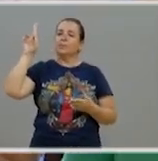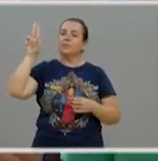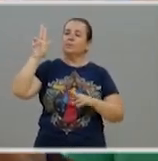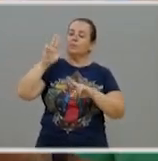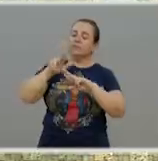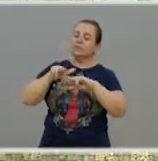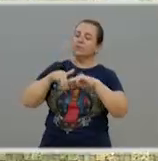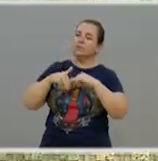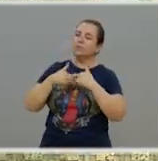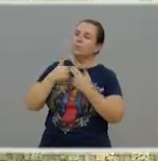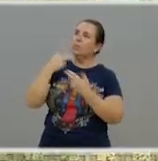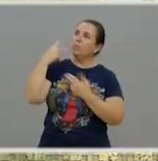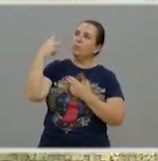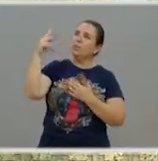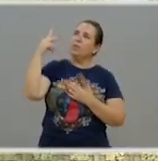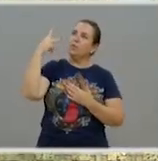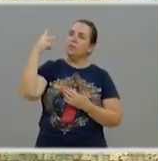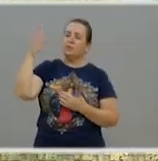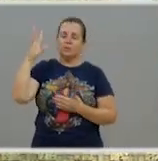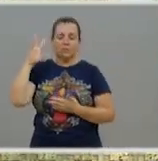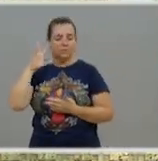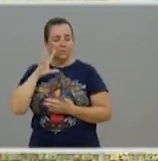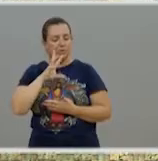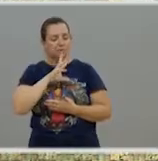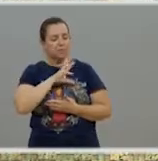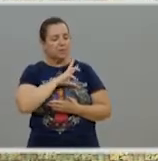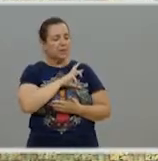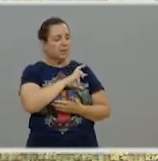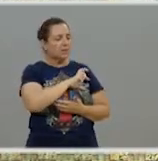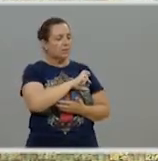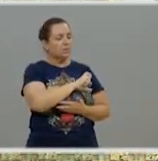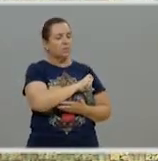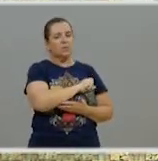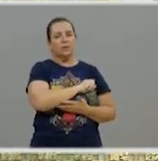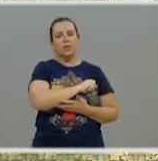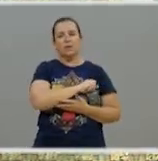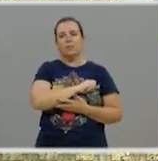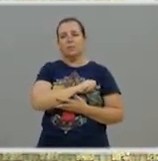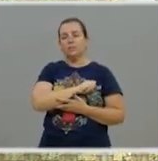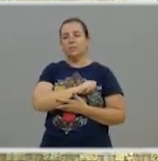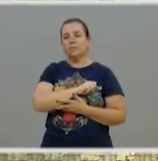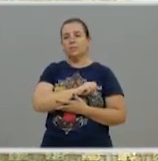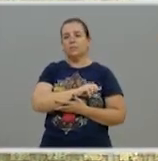Senhor, por vosso imenso